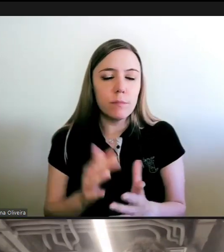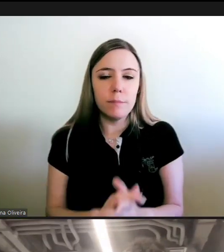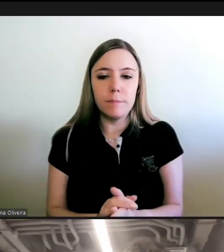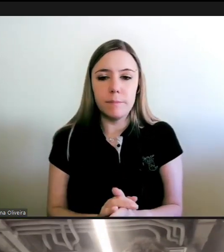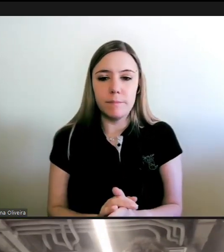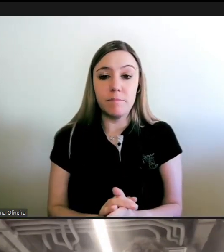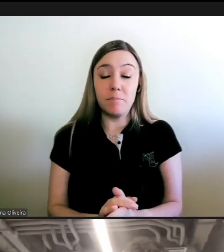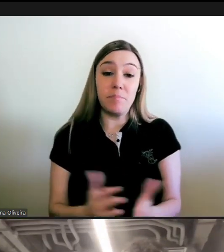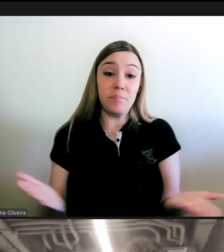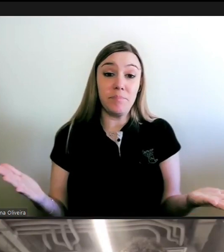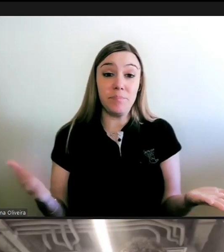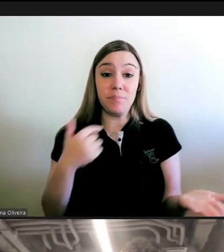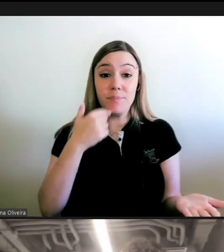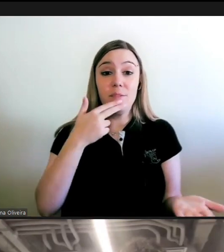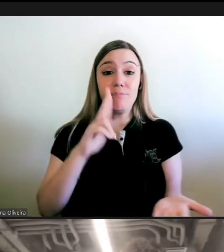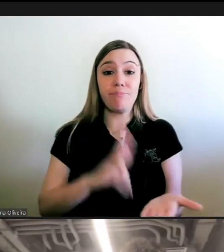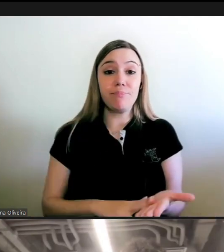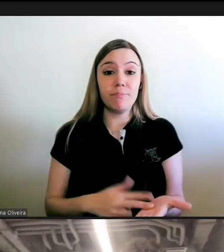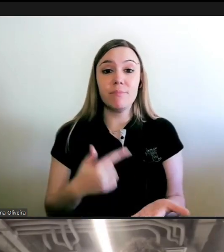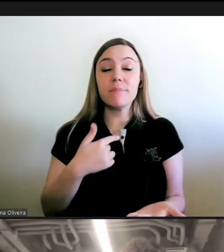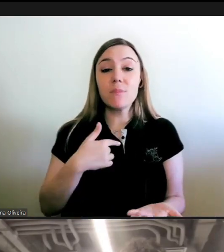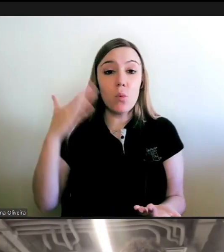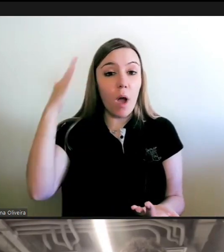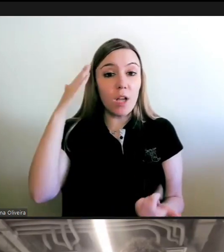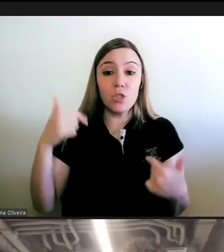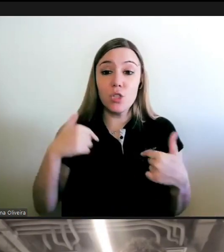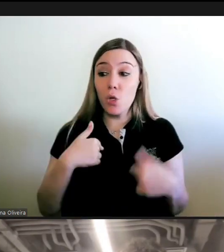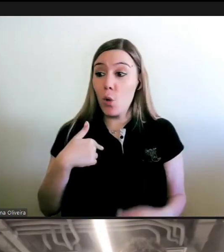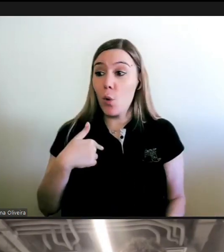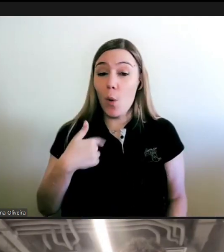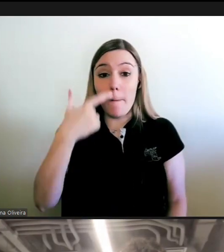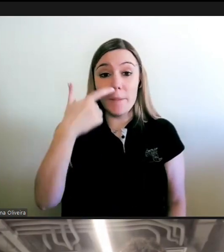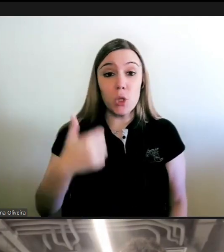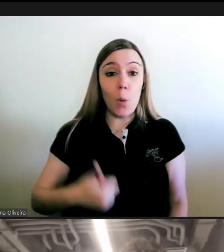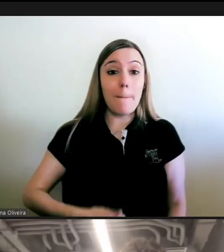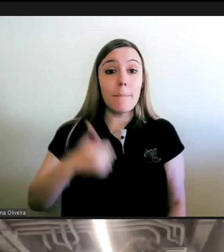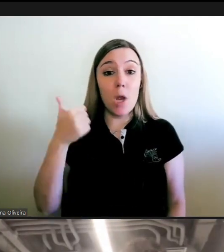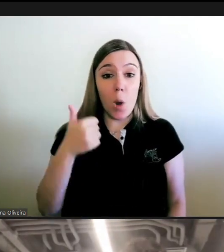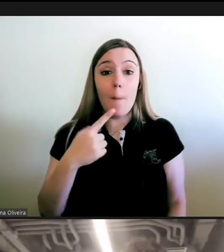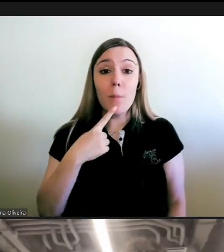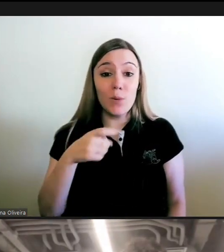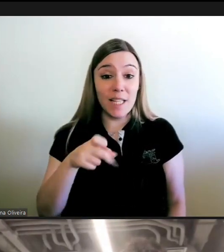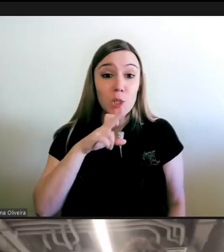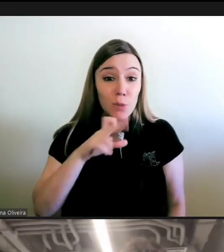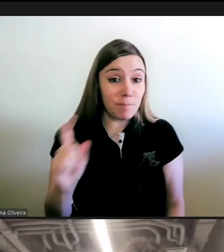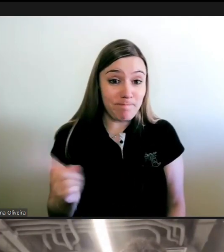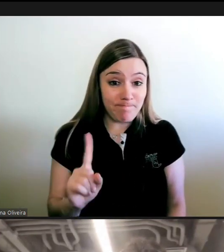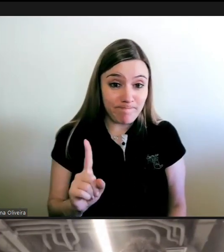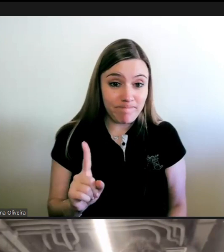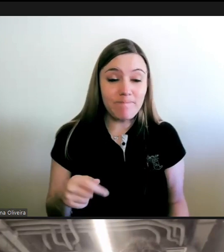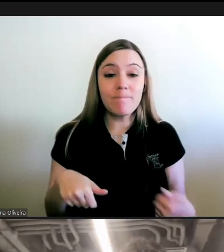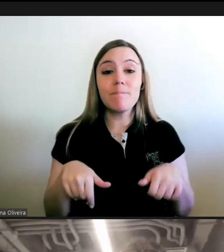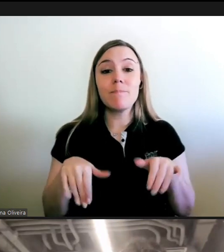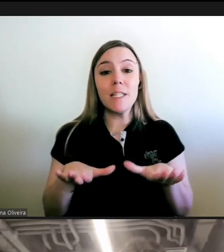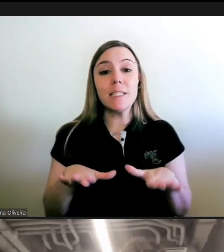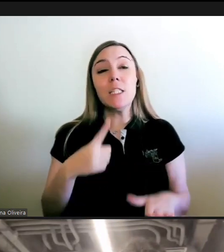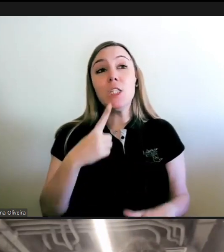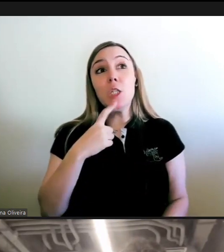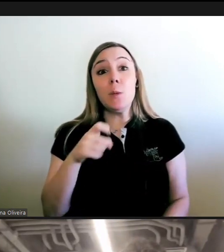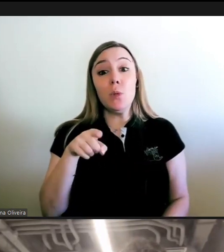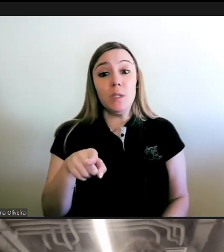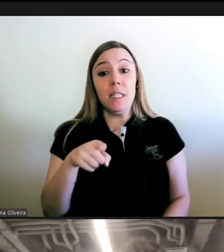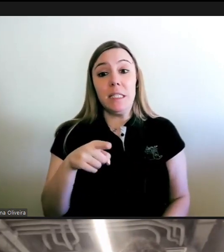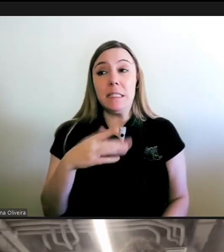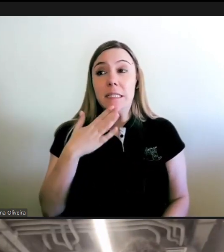Muito sinceramente, eu creio que não sou a pessoa adequada para responder à pergunta. O que essa questão me suscita, até